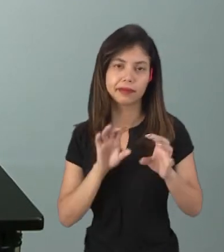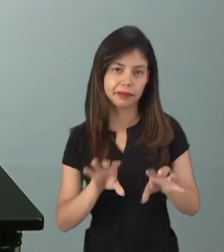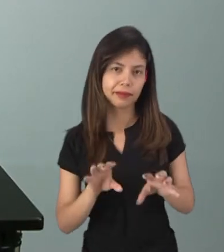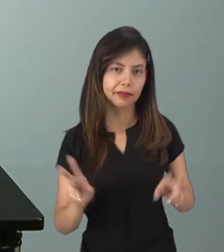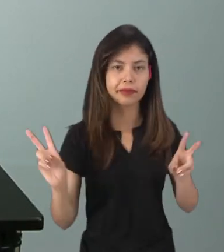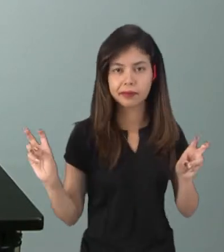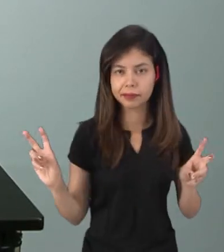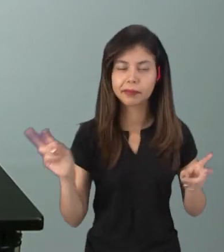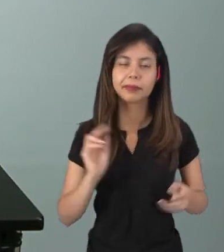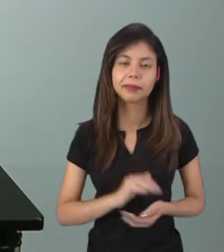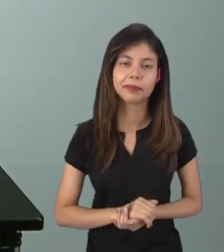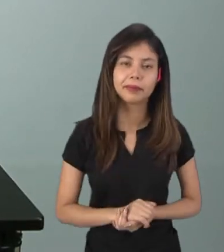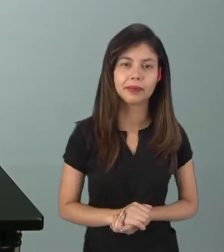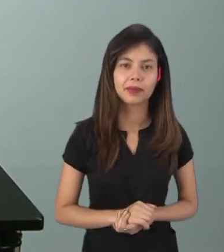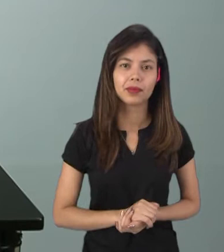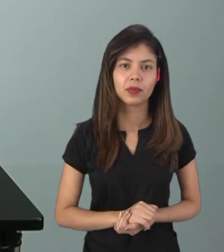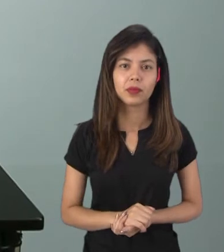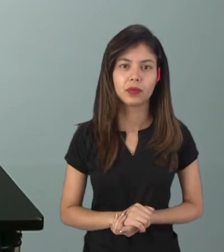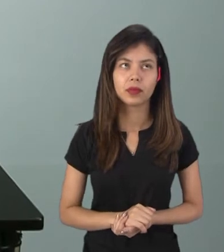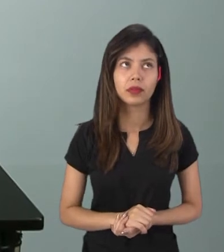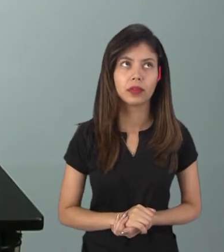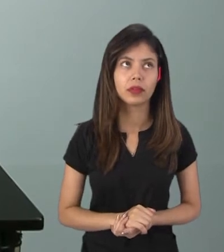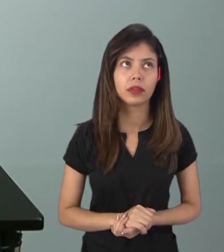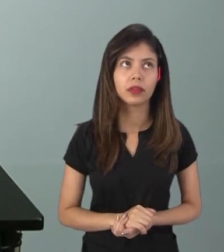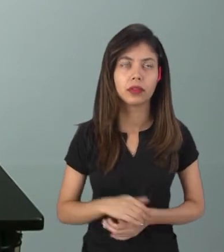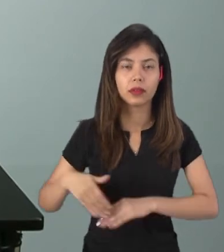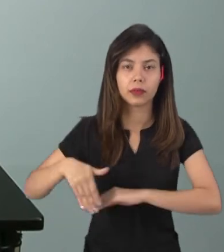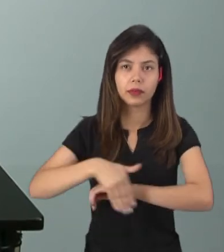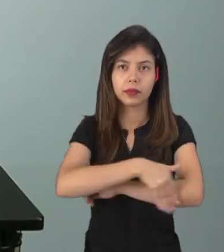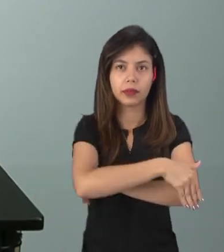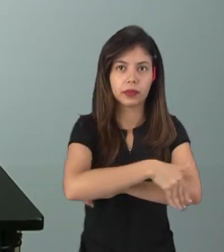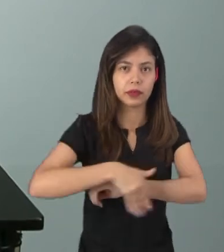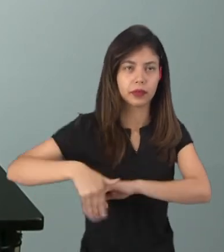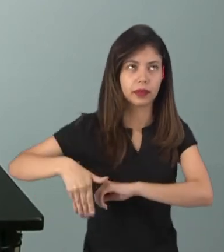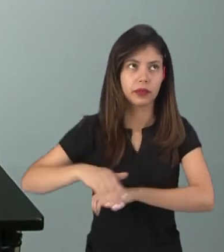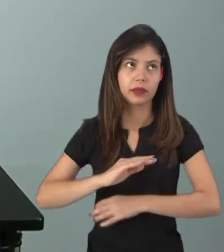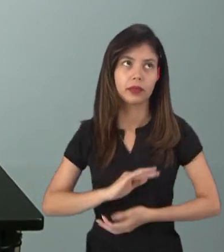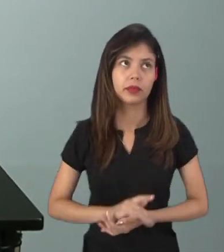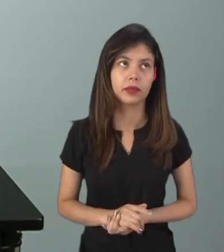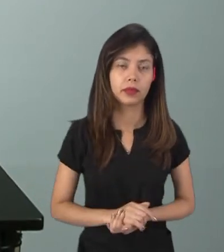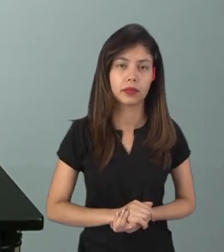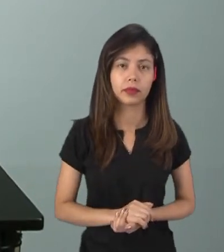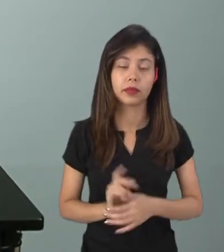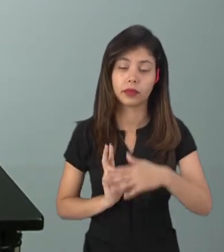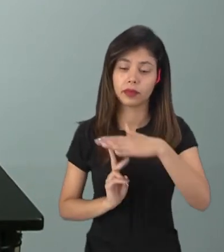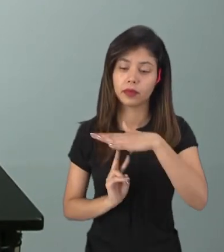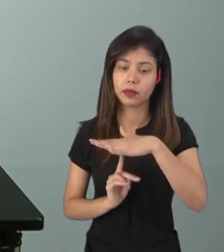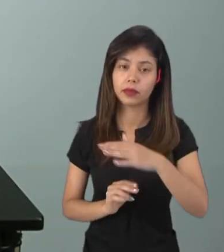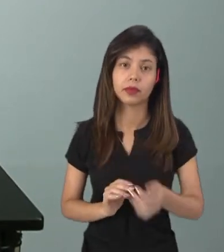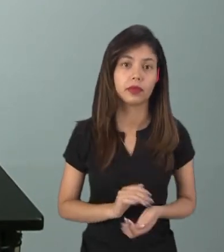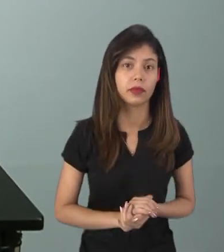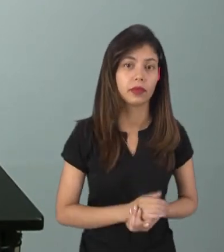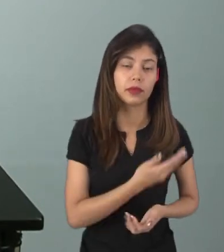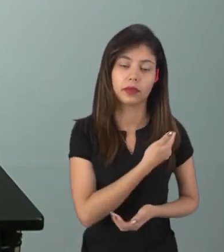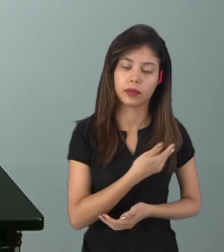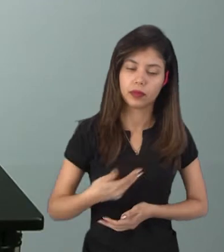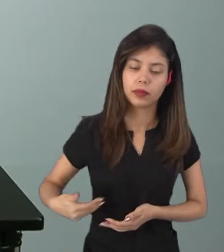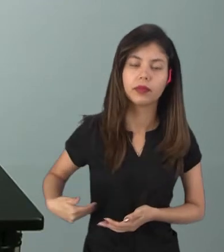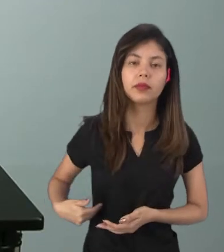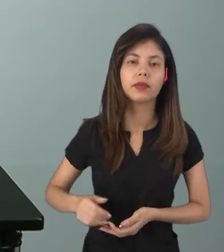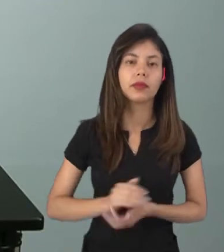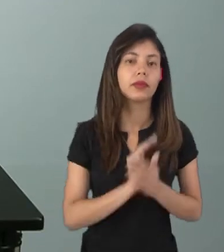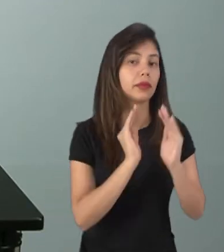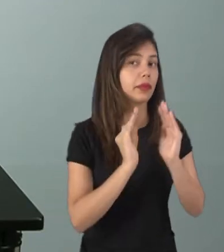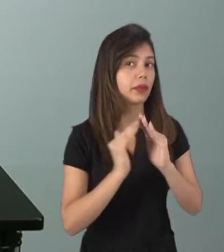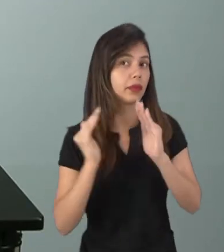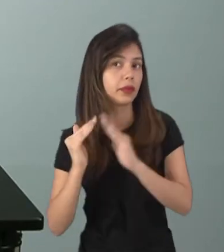mesmo? Então, as ruas, né, e praças são espaços públicos.